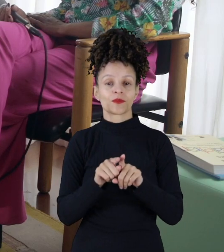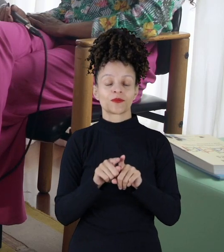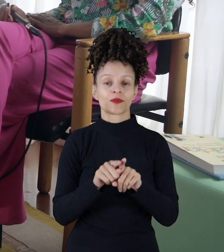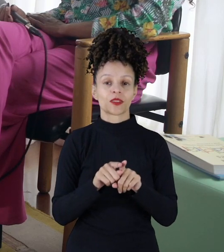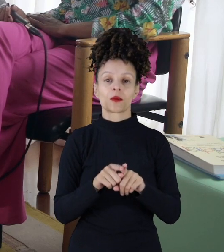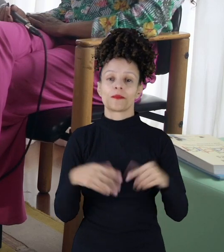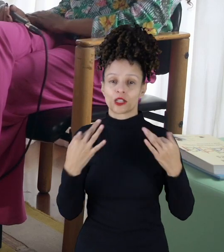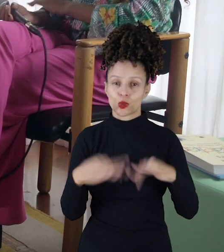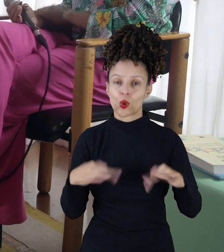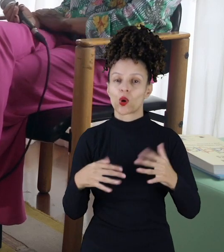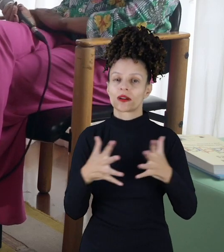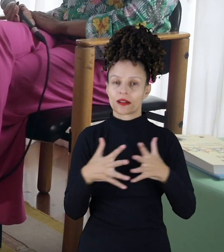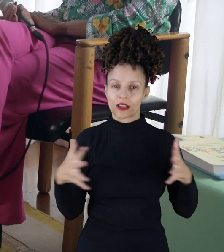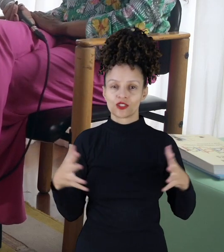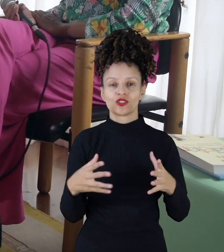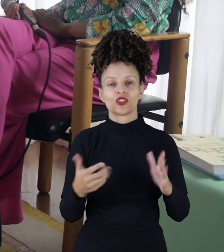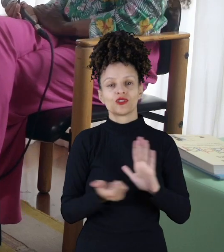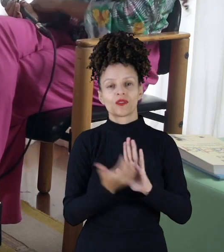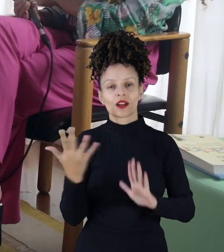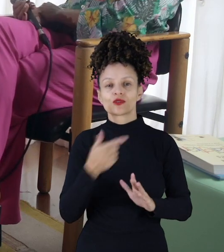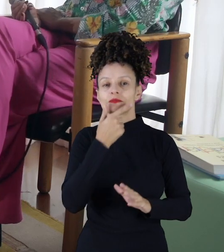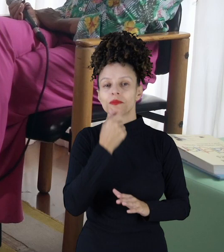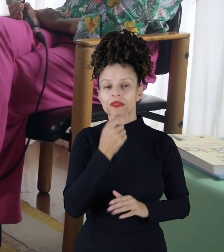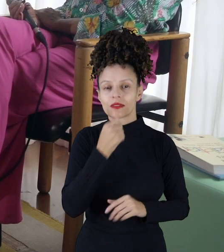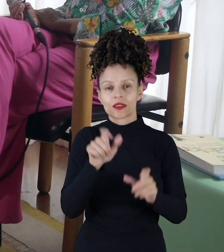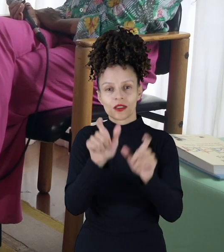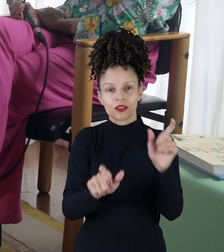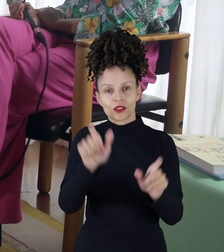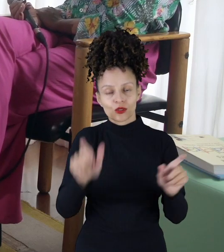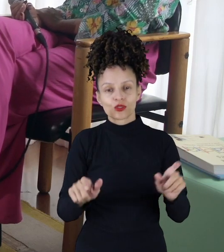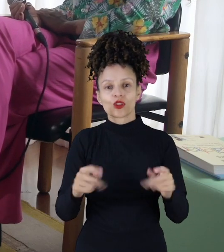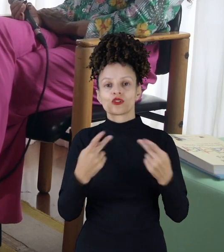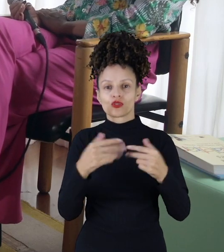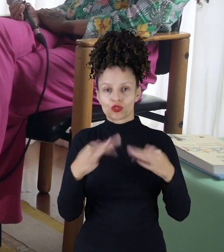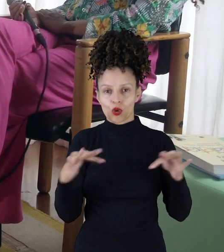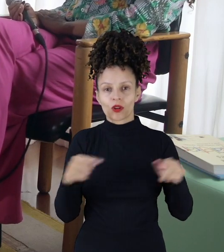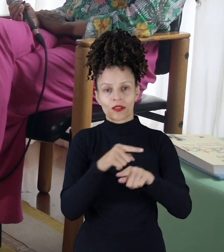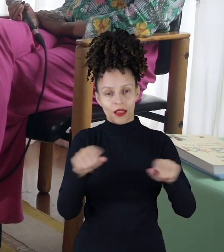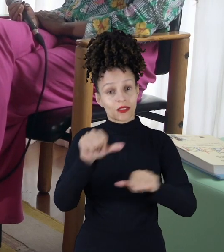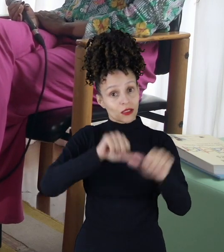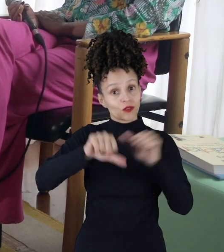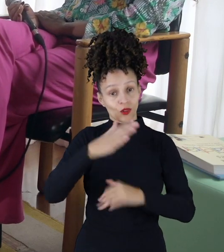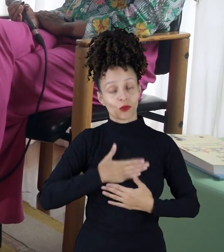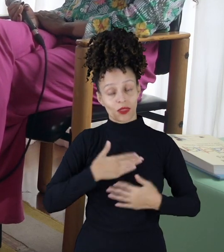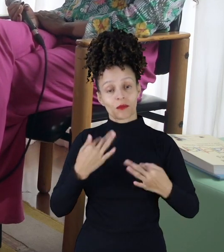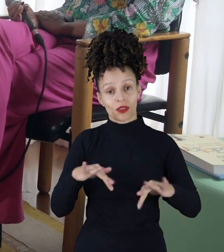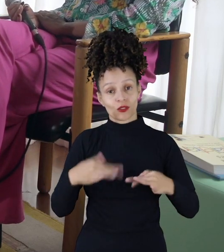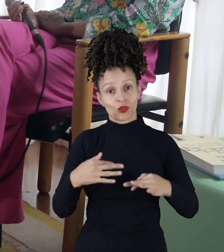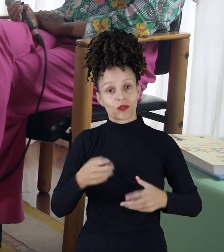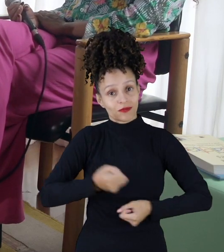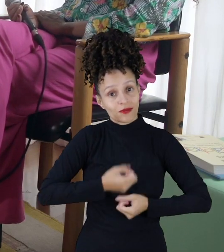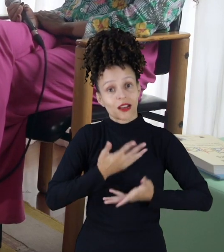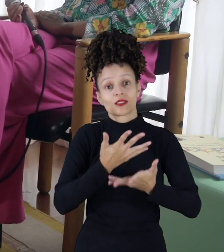também... que veio de uma dor muito grande, de vários meninos. E eu falo que a dor deles se transformou na minha